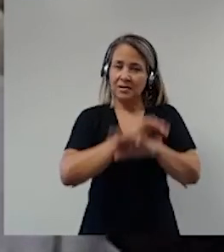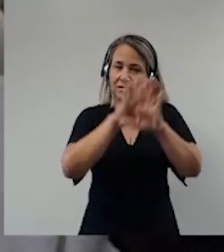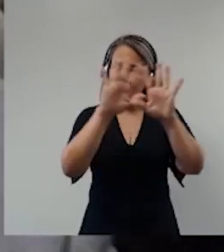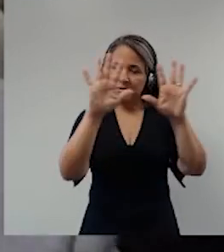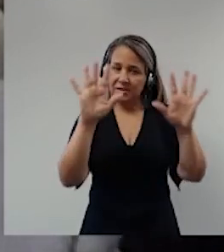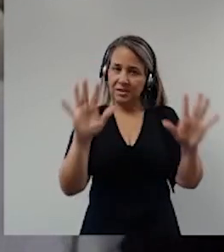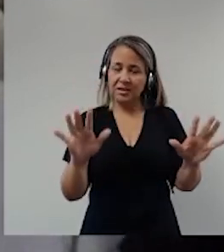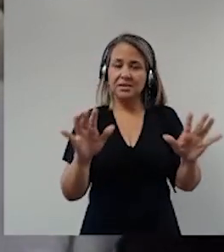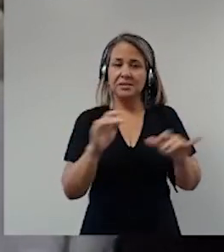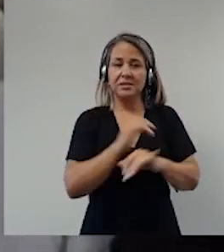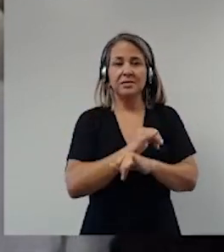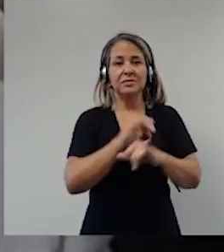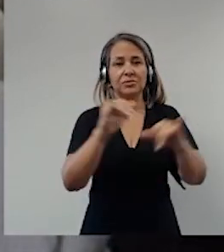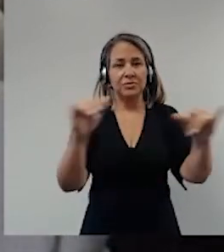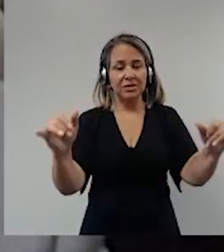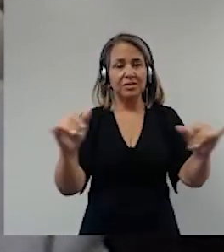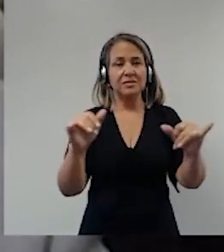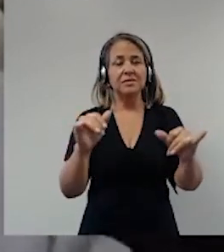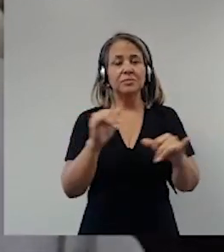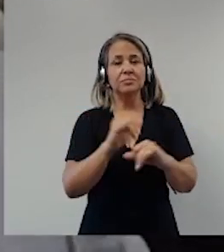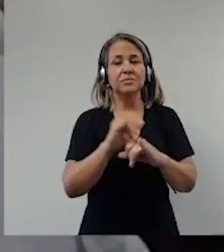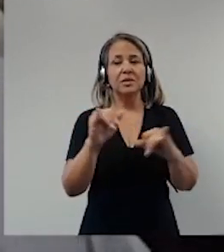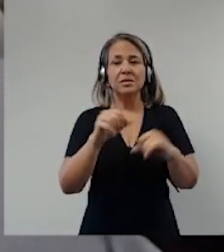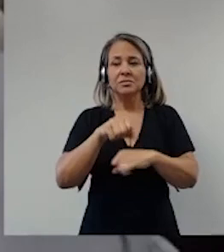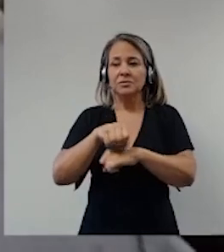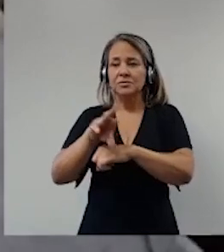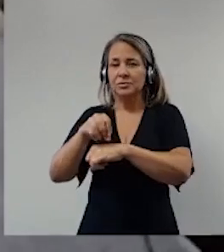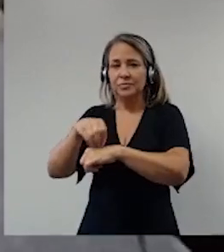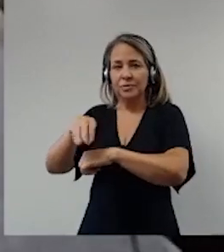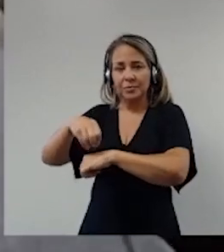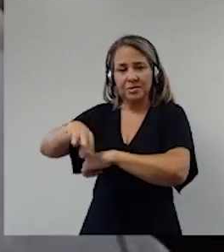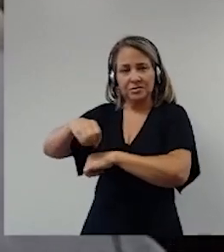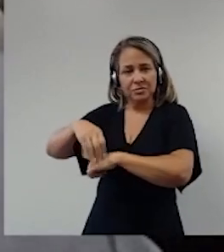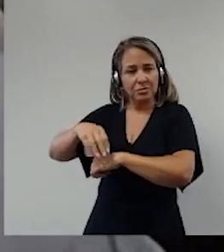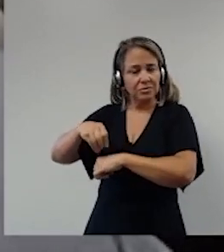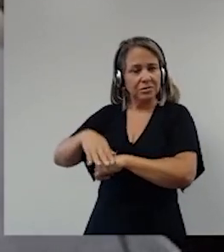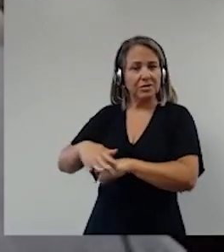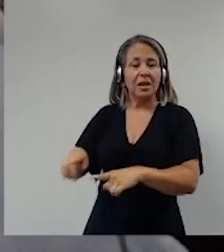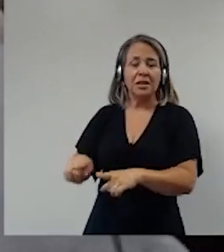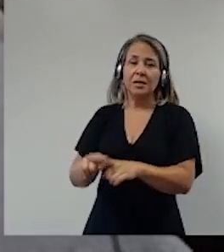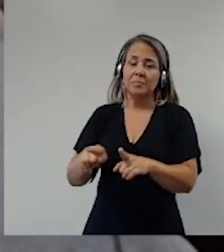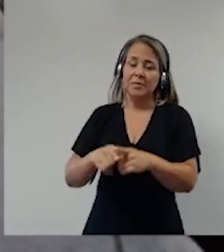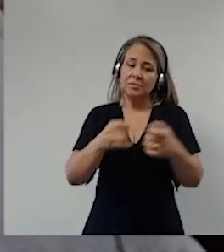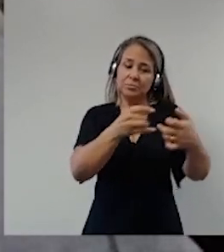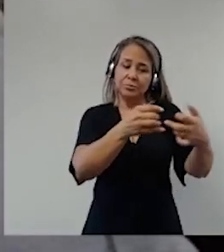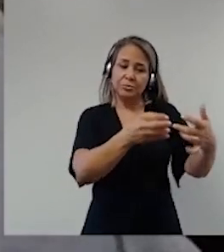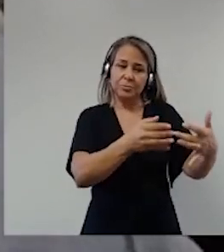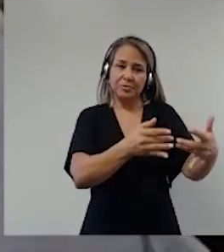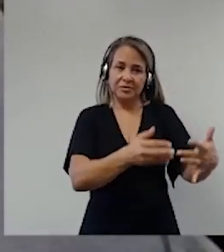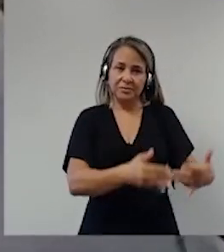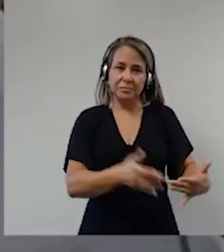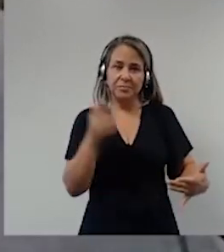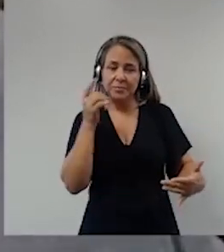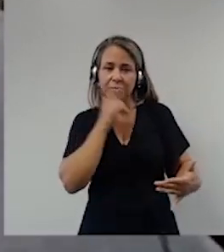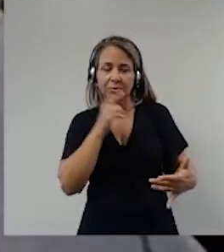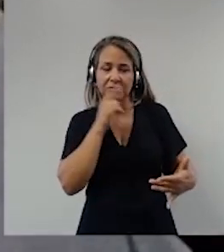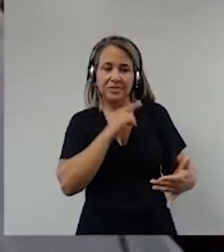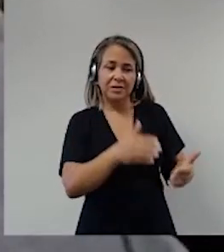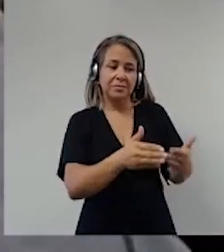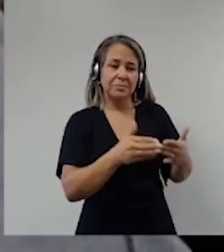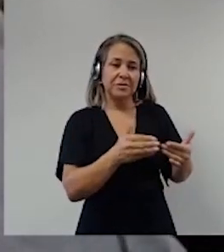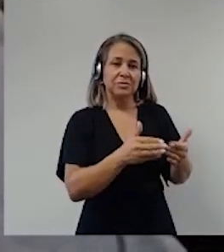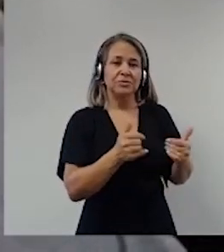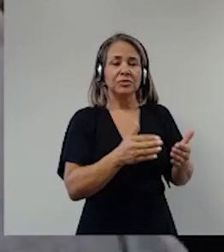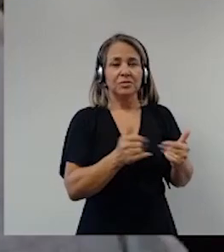transparência, a divulgação dessas informações e os procedimentos para o atendimento das